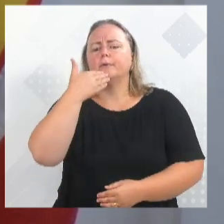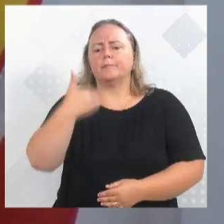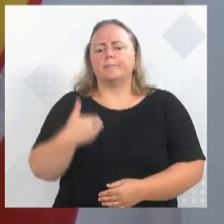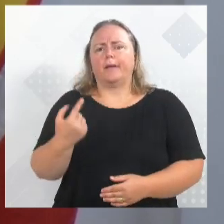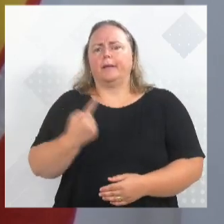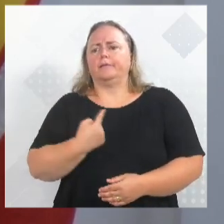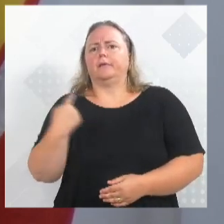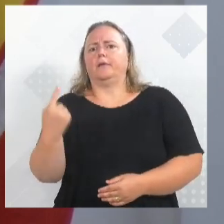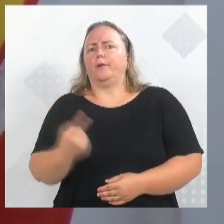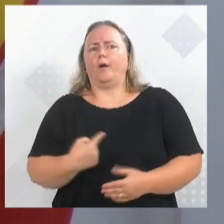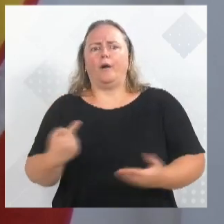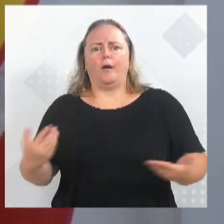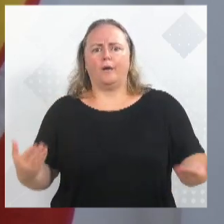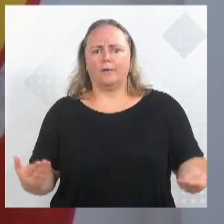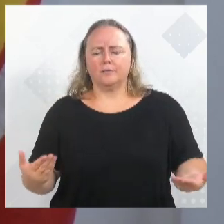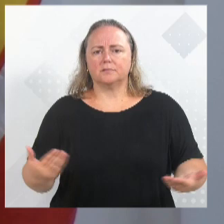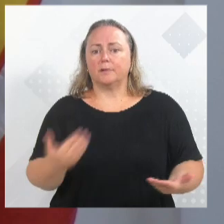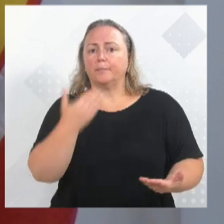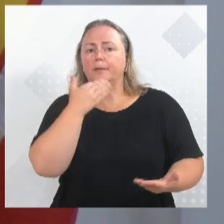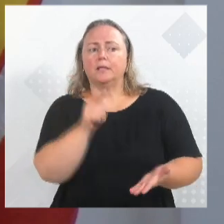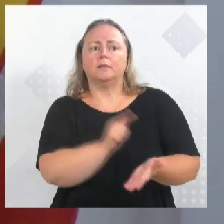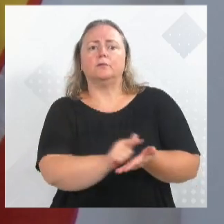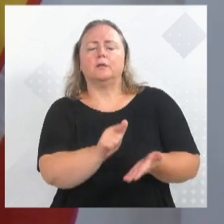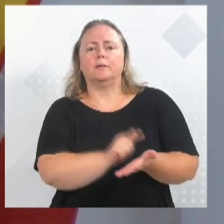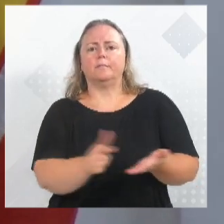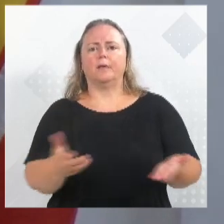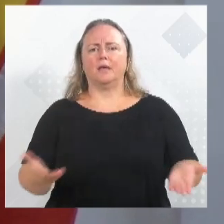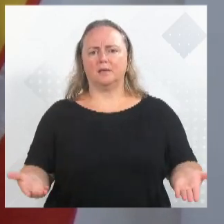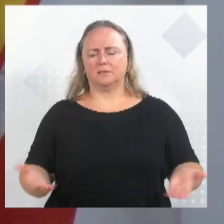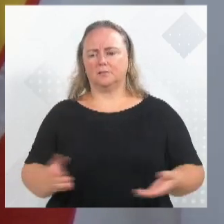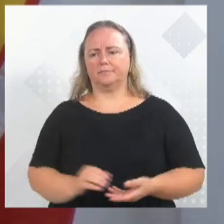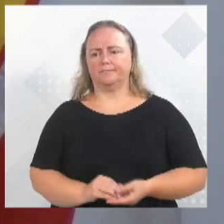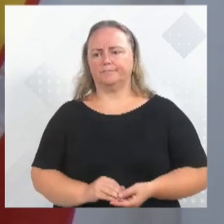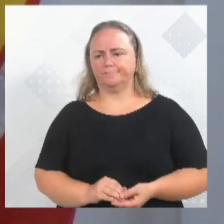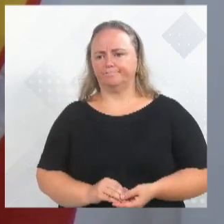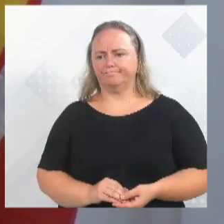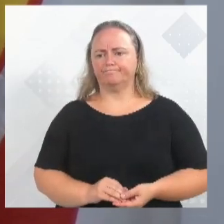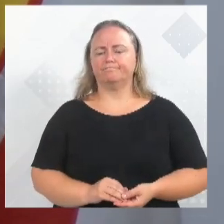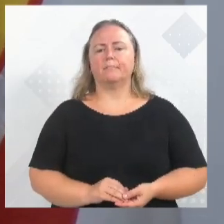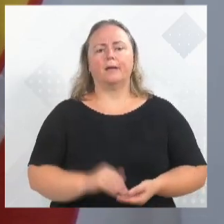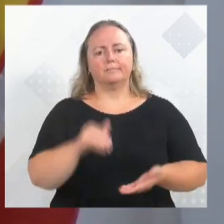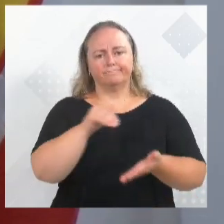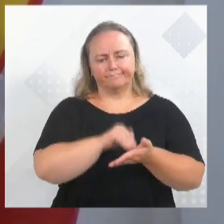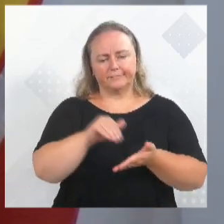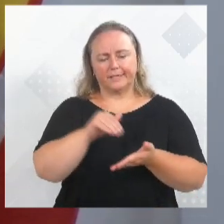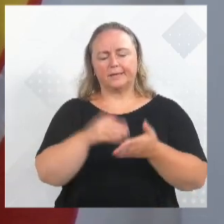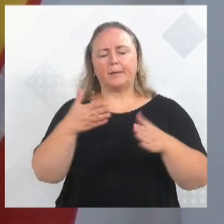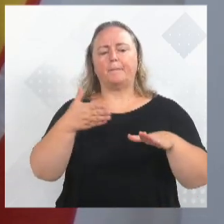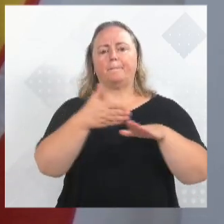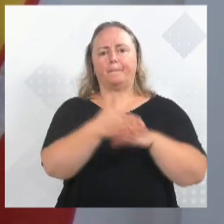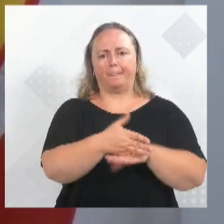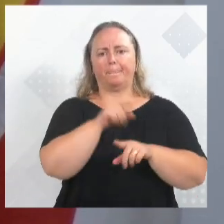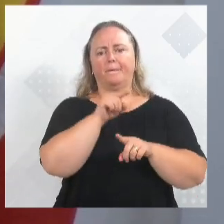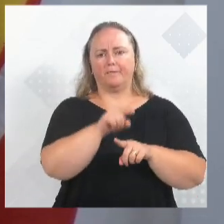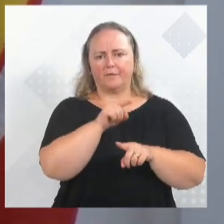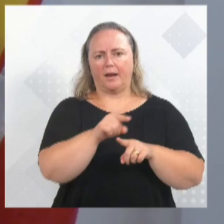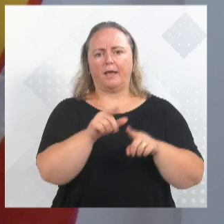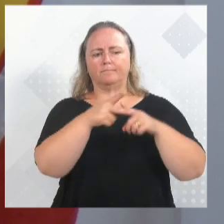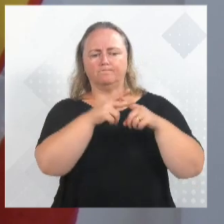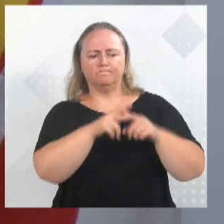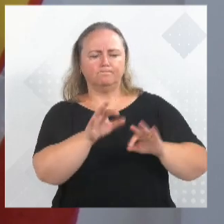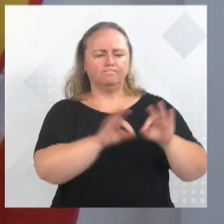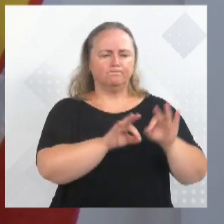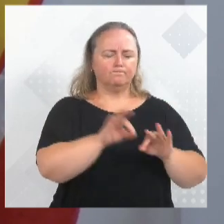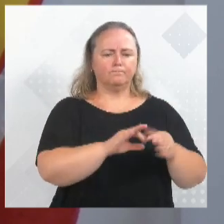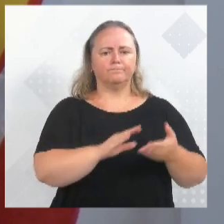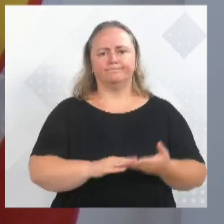vereadores solicitando limpeza aí a secretaria de serviços urbanos é faz essa manutenção concedo uma